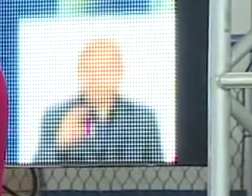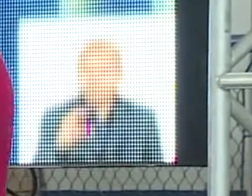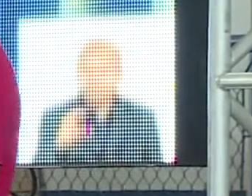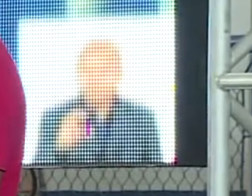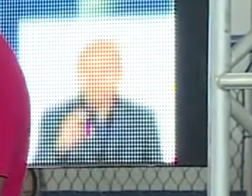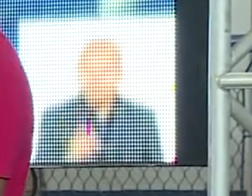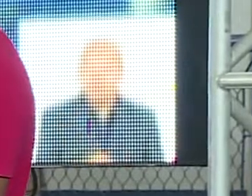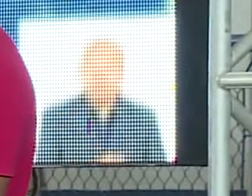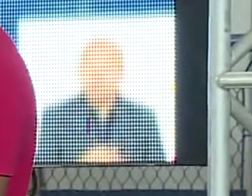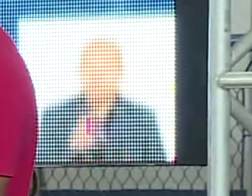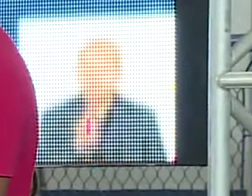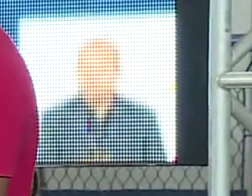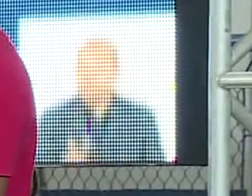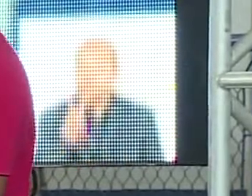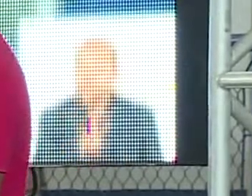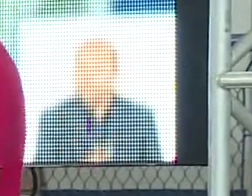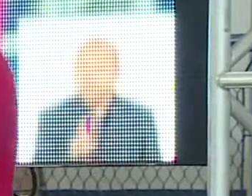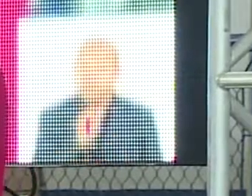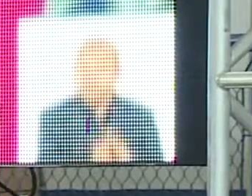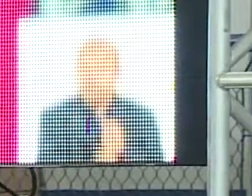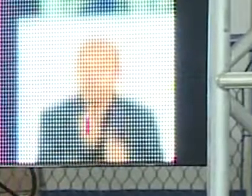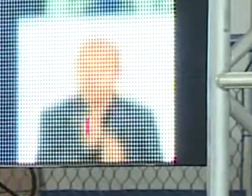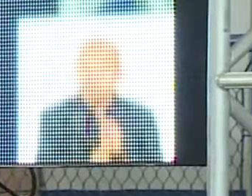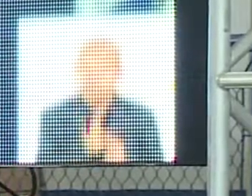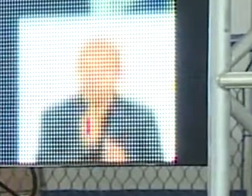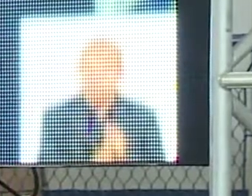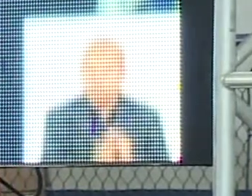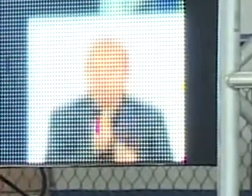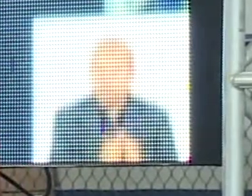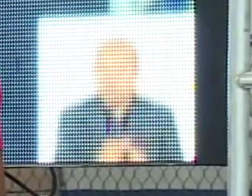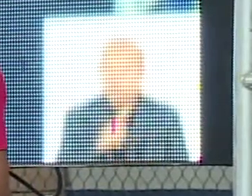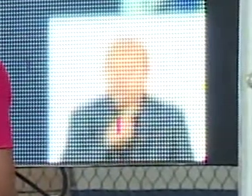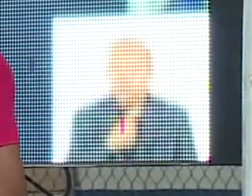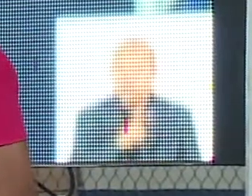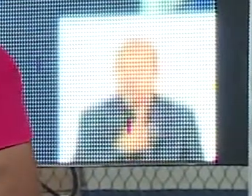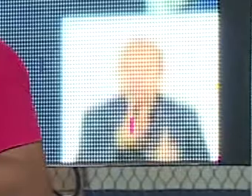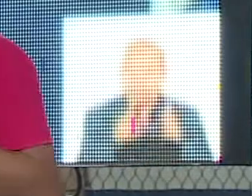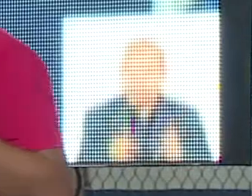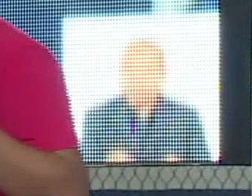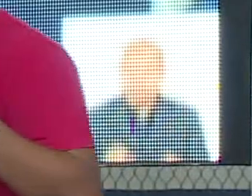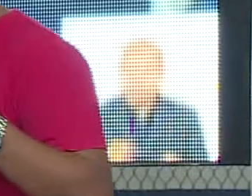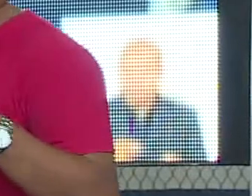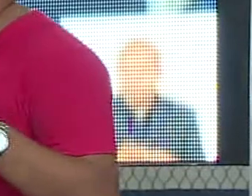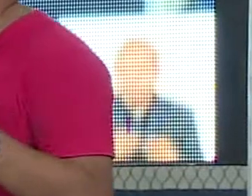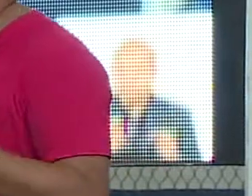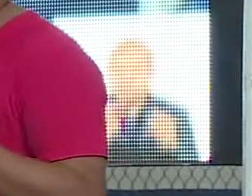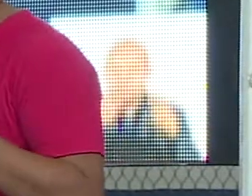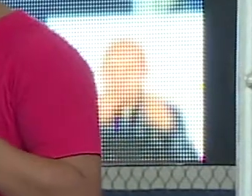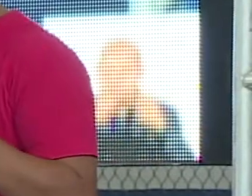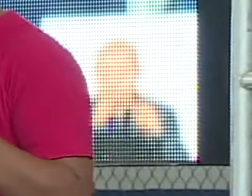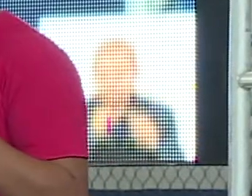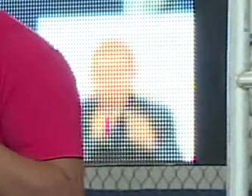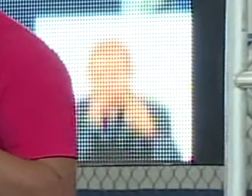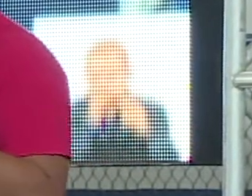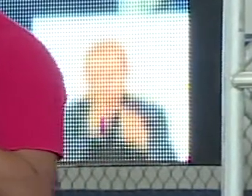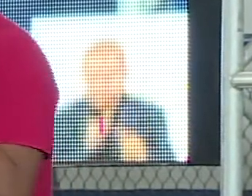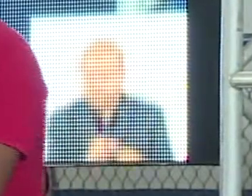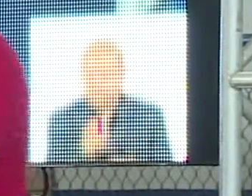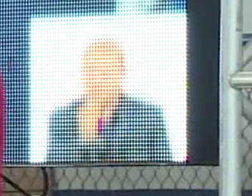composição de aminoácido que as do feijão. Ele deixa bem claro aí no